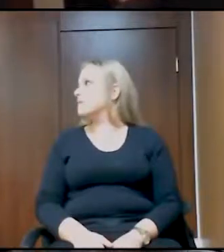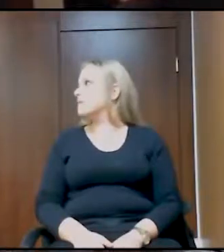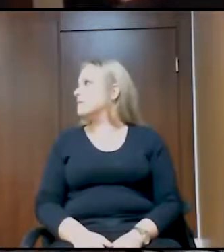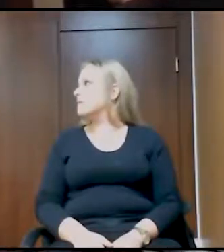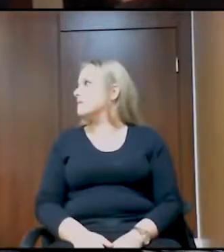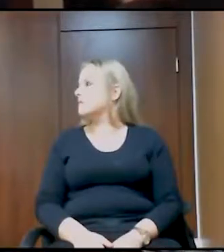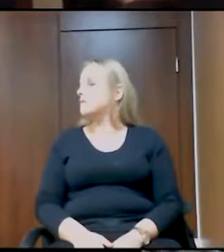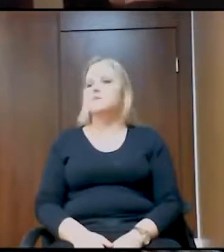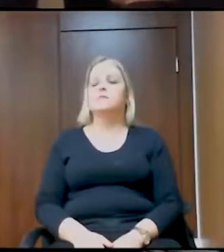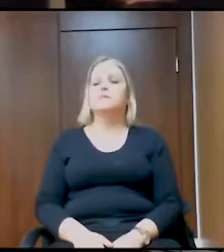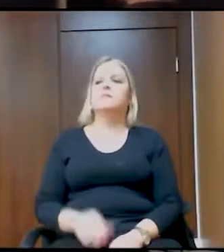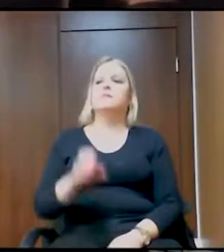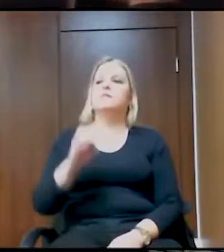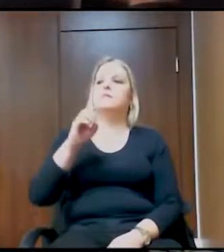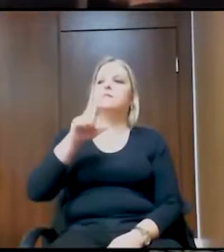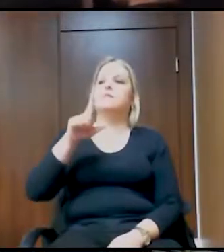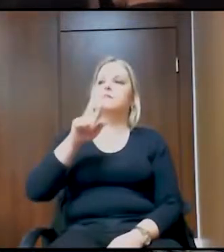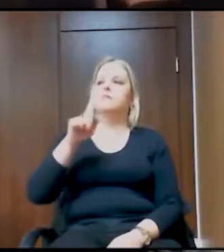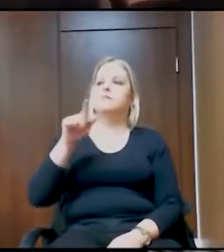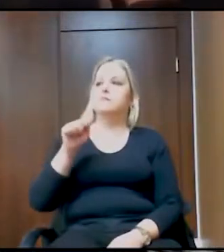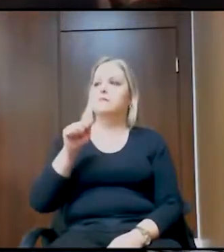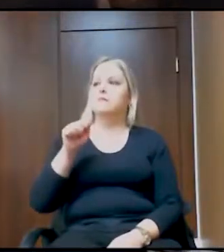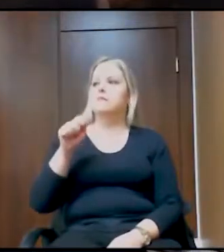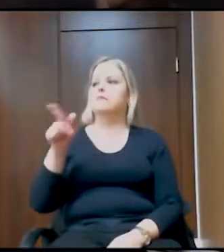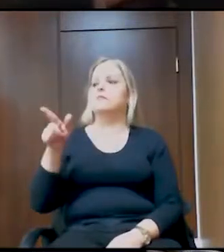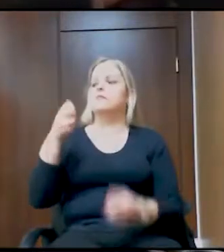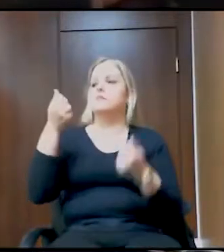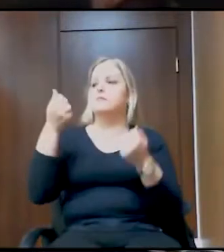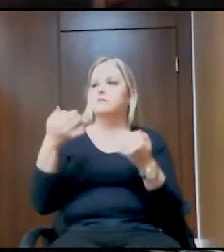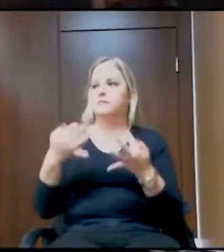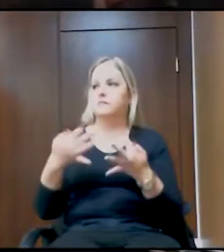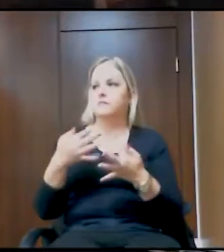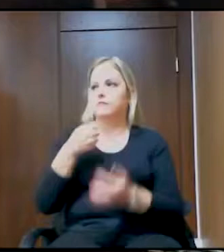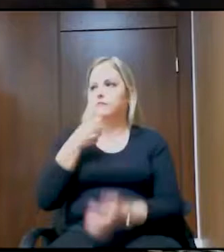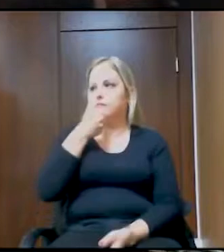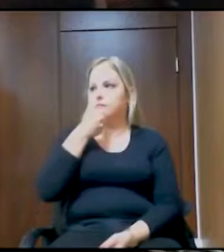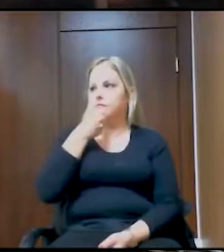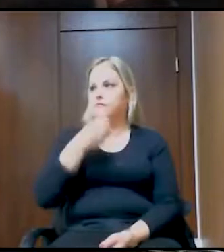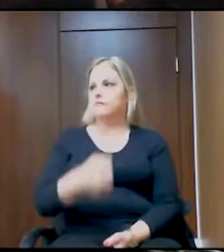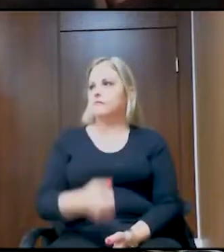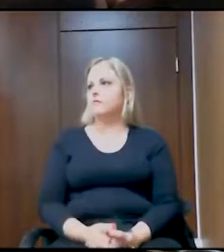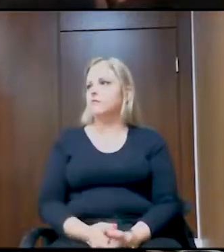Bem, então, dona Olga, primeira fala da senhora.